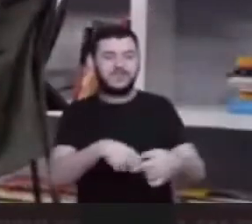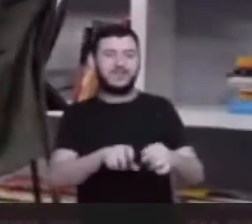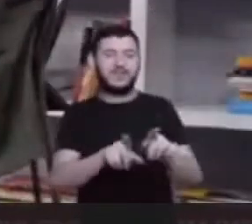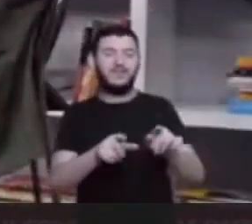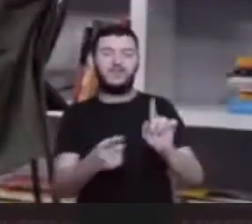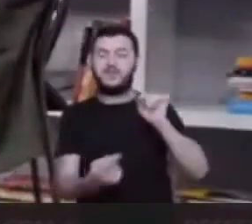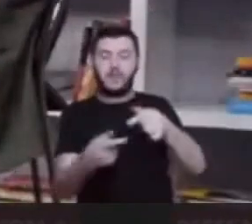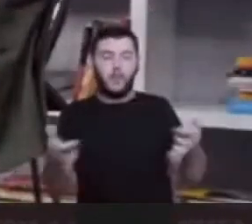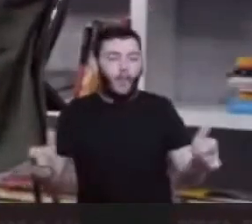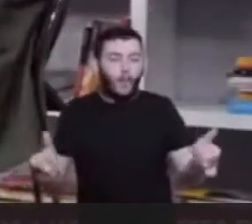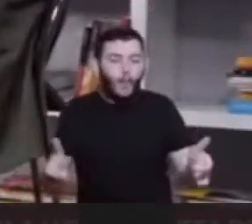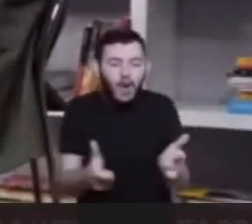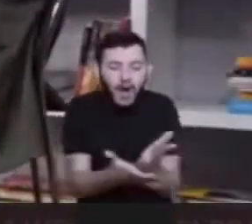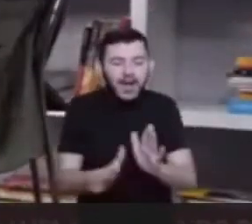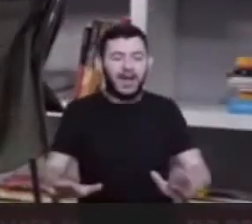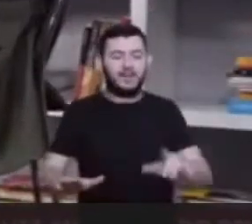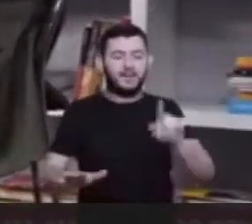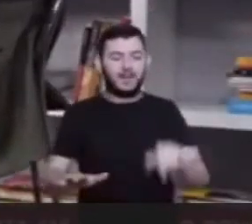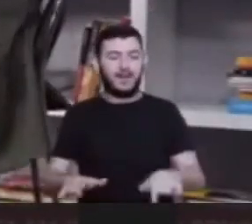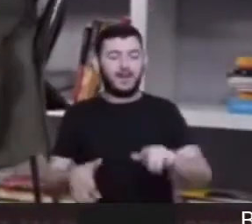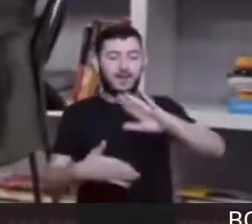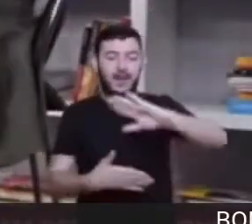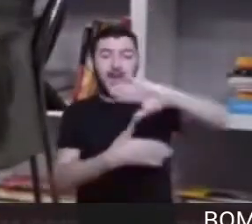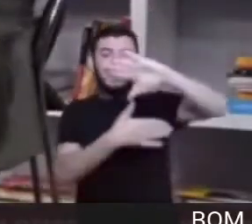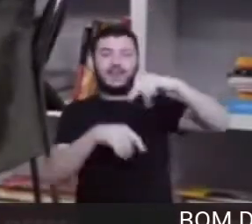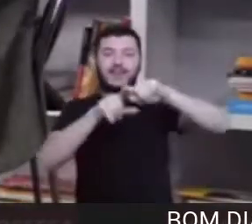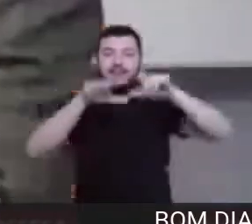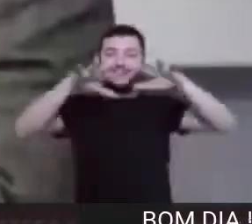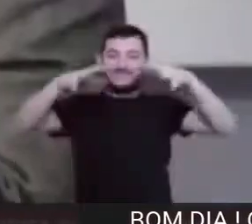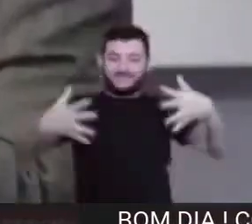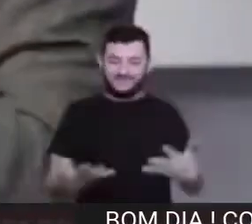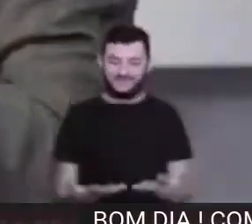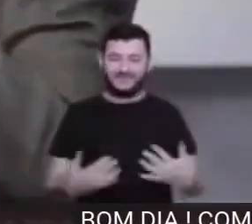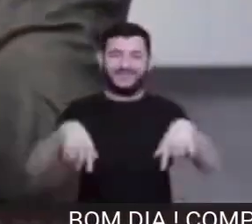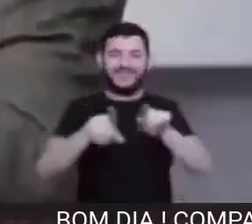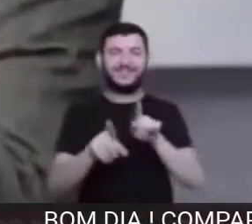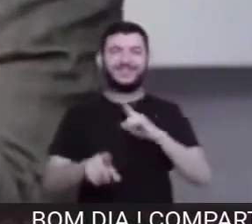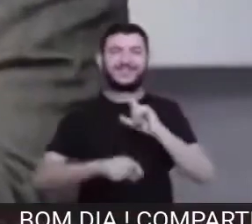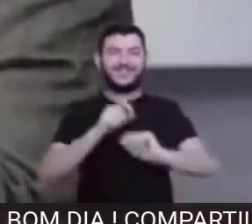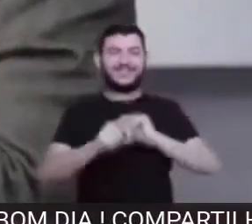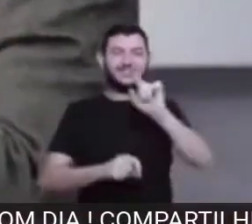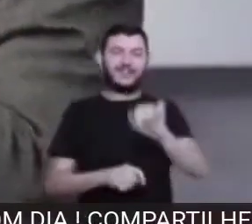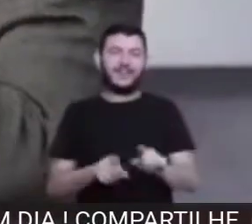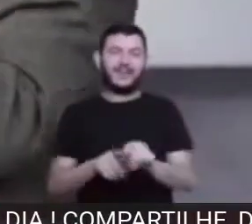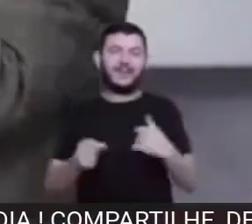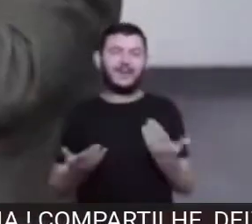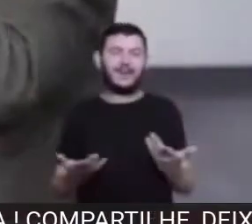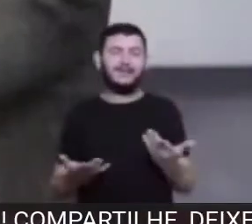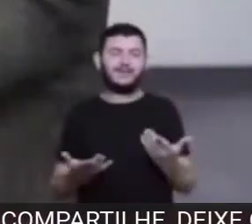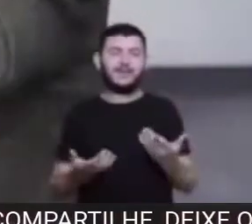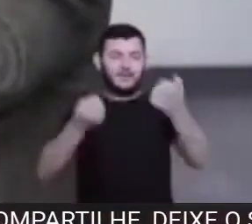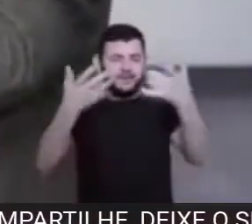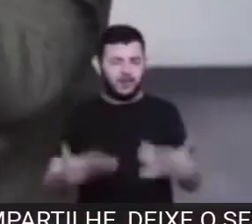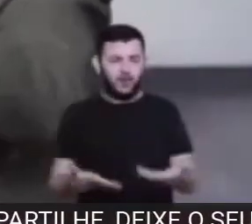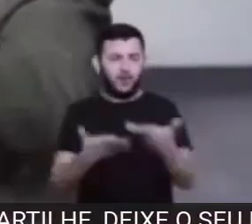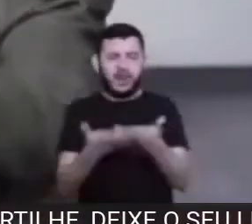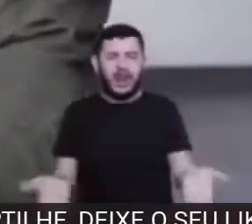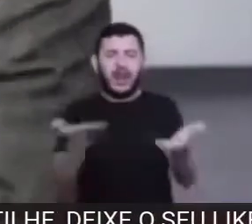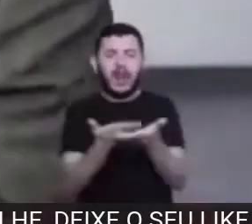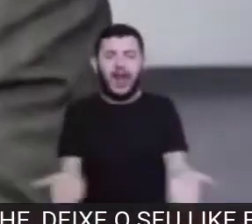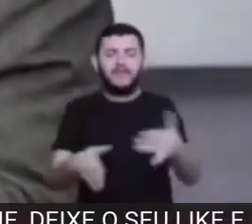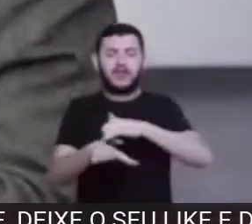na esfera internacional. A gente sabe como isso está por trás da Lava Jato. Ele reafirmou isso. O Biden tem afirmado